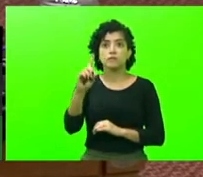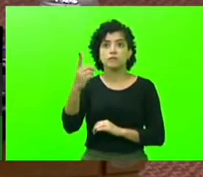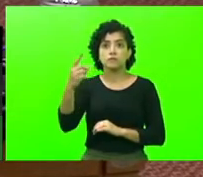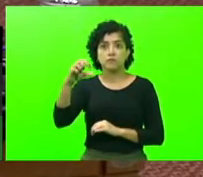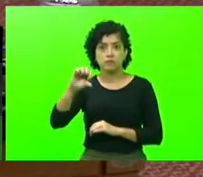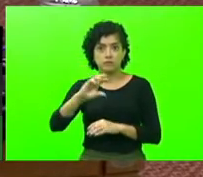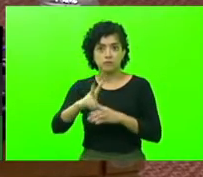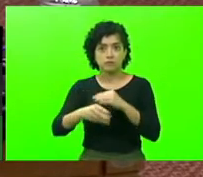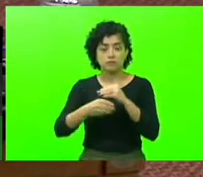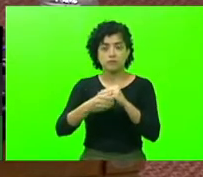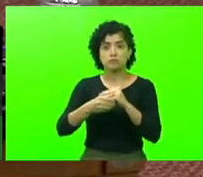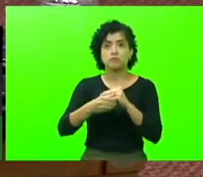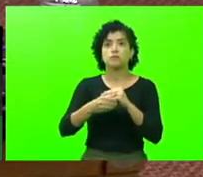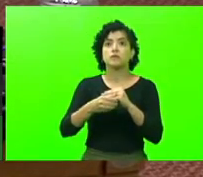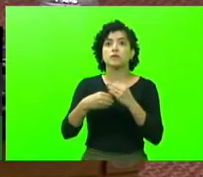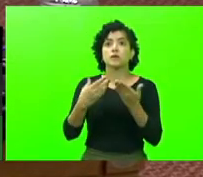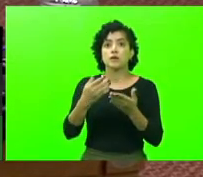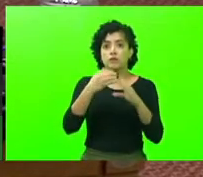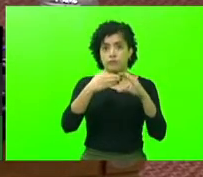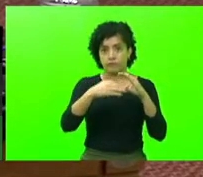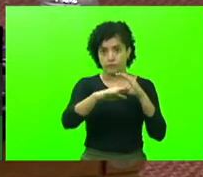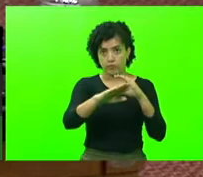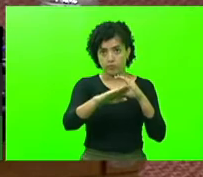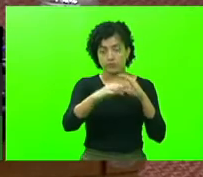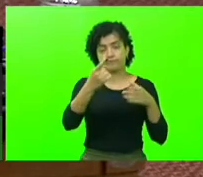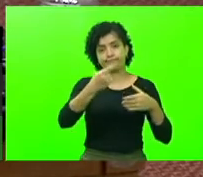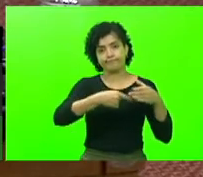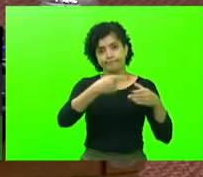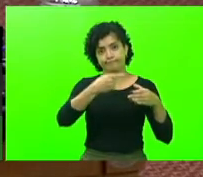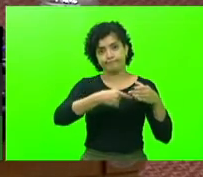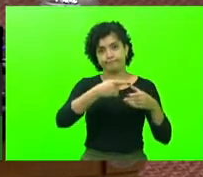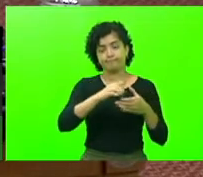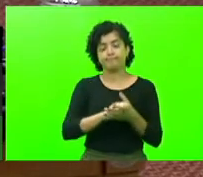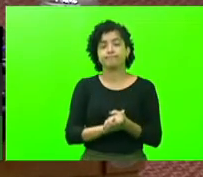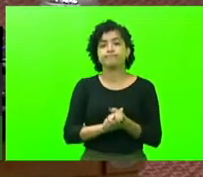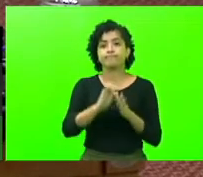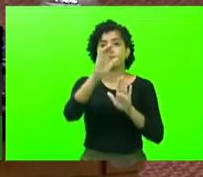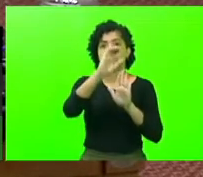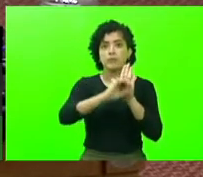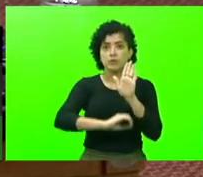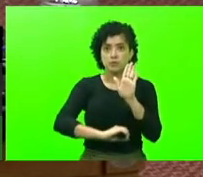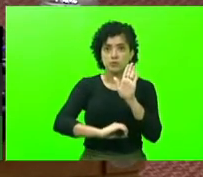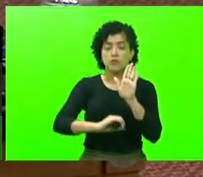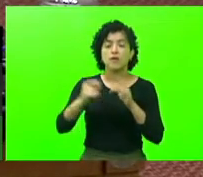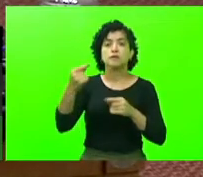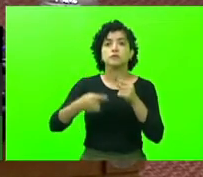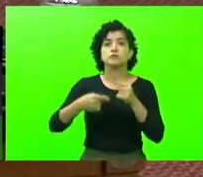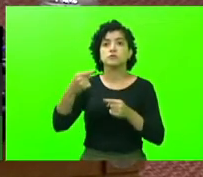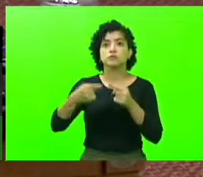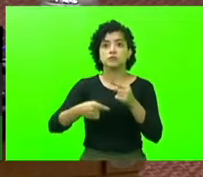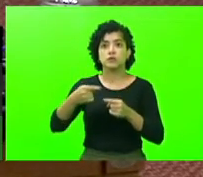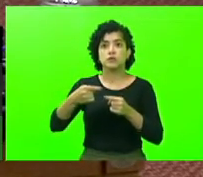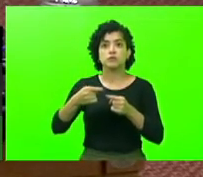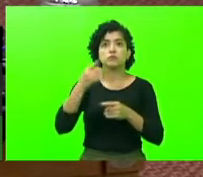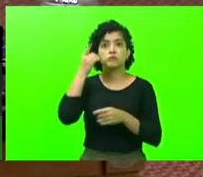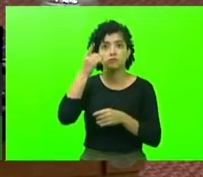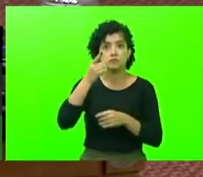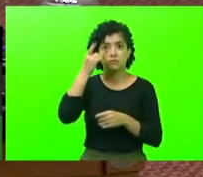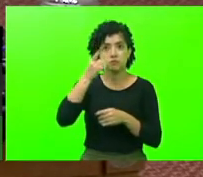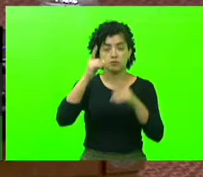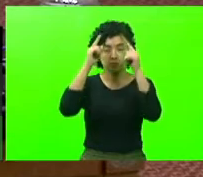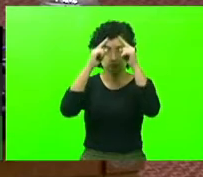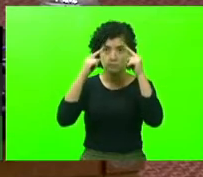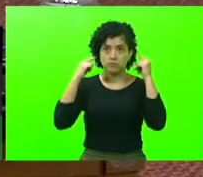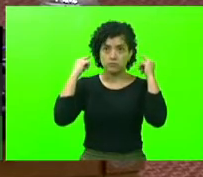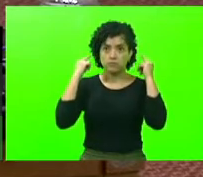emenda em plenário e foi encaminhado às comissões, ex officio, após ser discutido pelos senhores deputados Neudir Sareta,